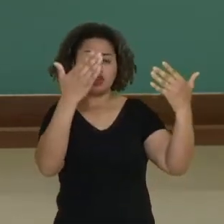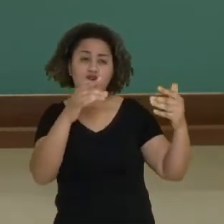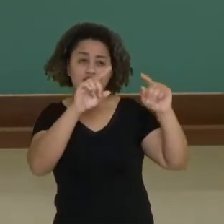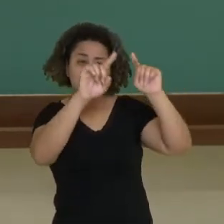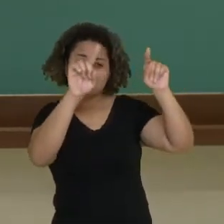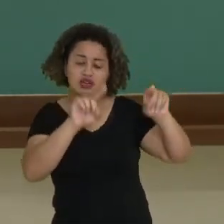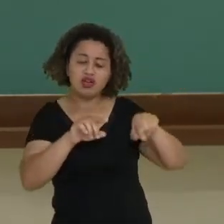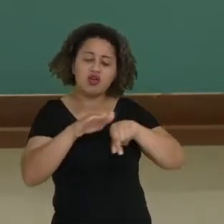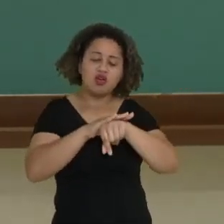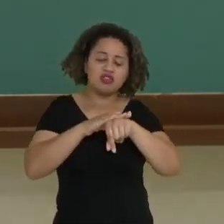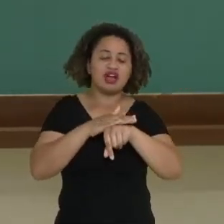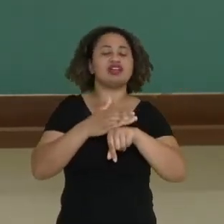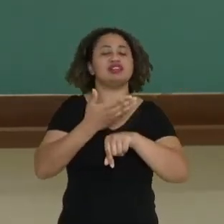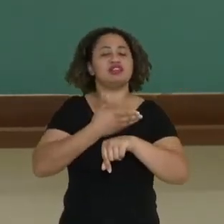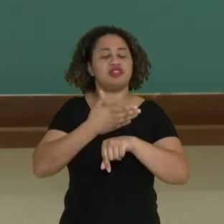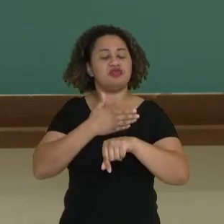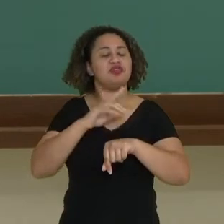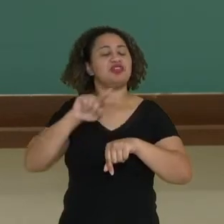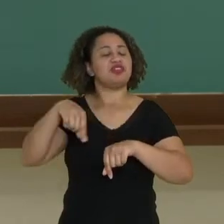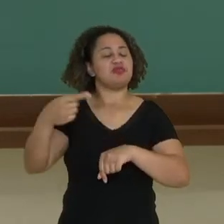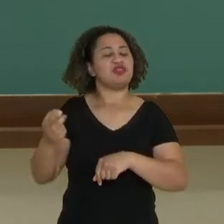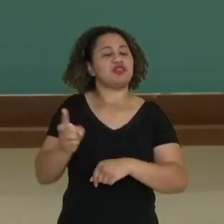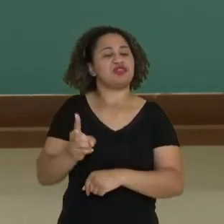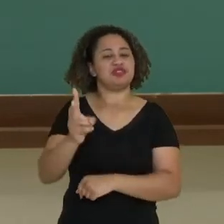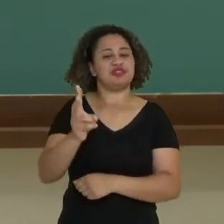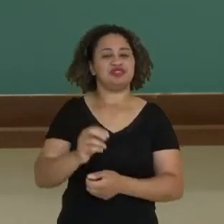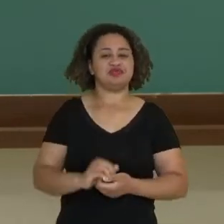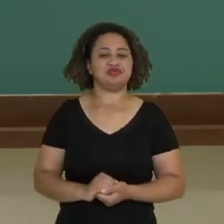com o colega, que eu já volto gabaritar contigo.